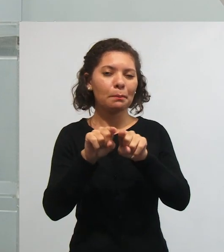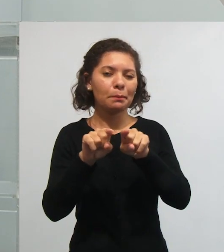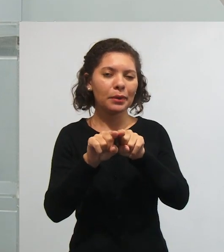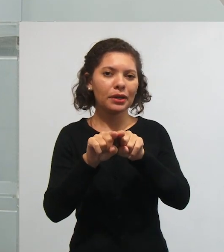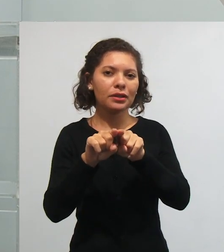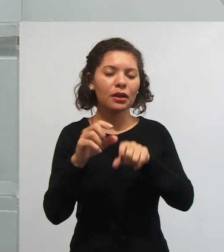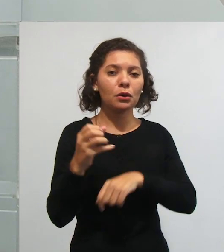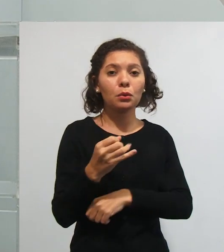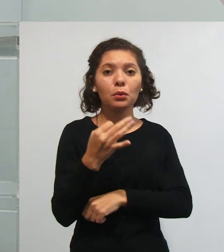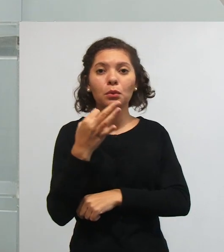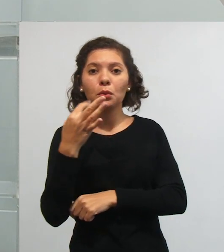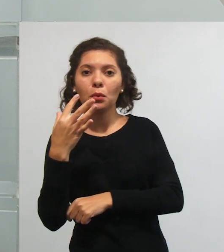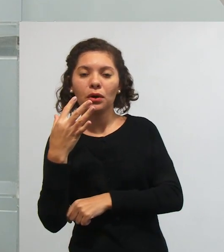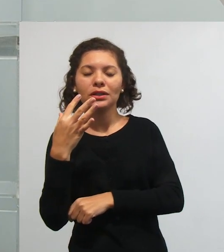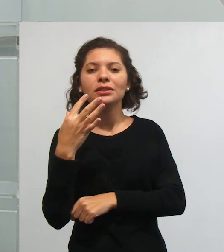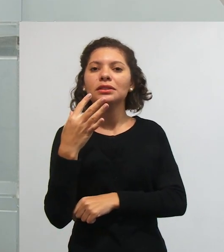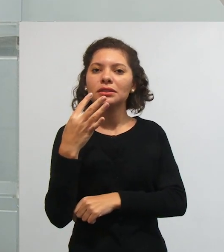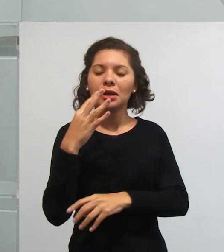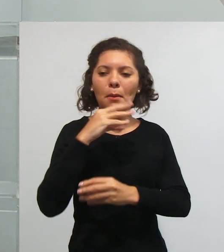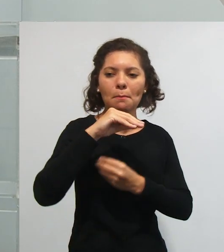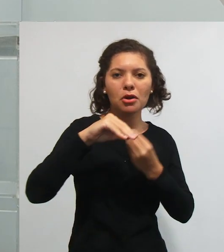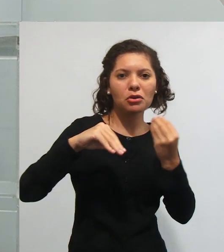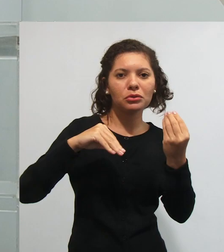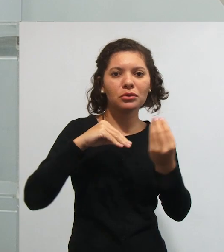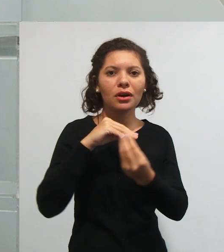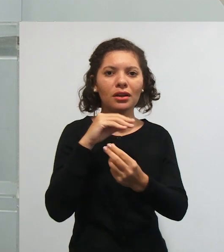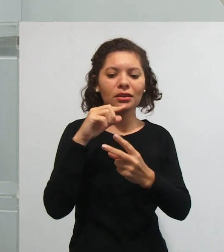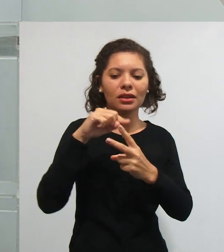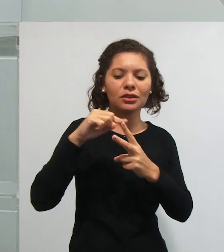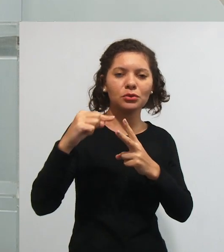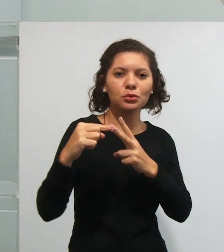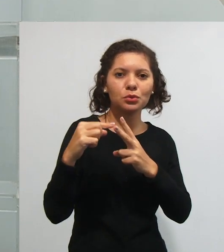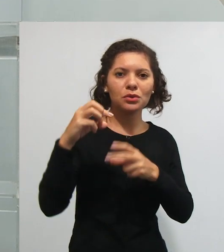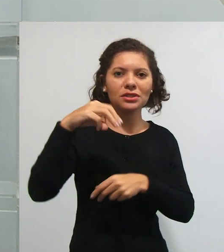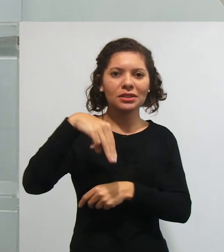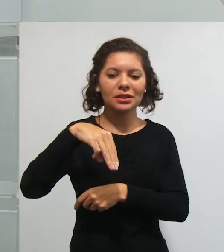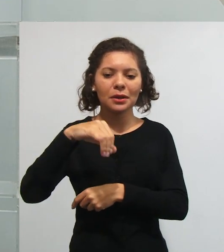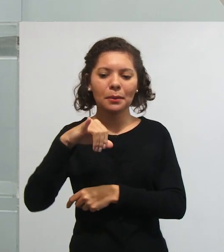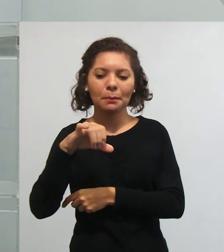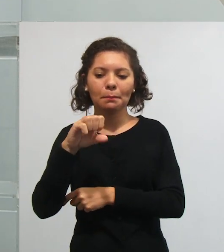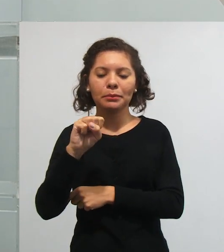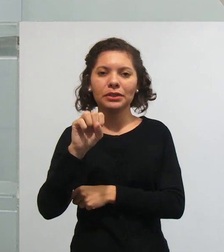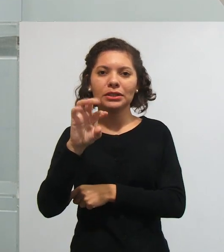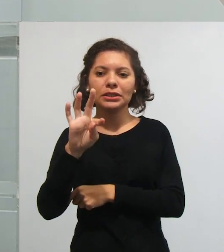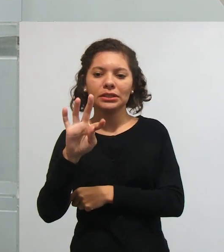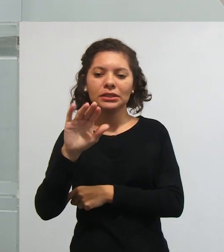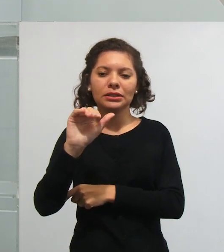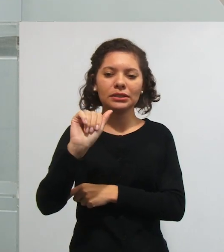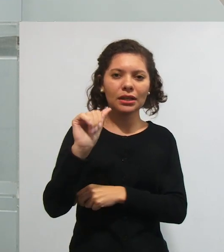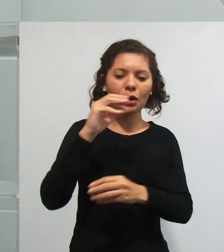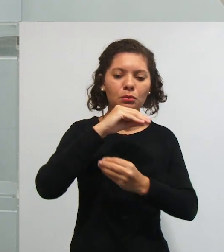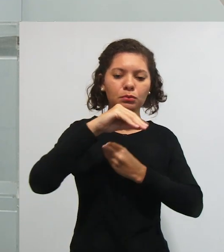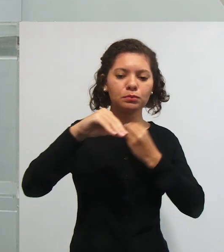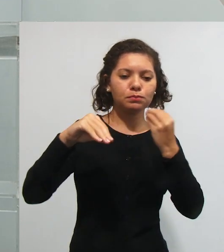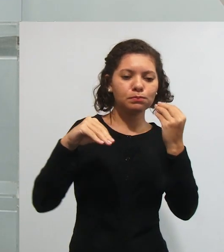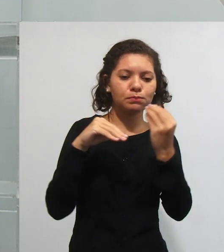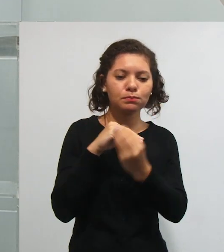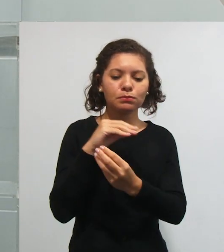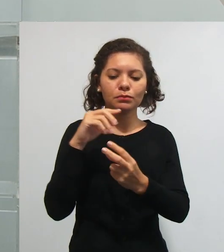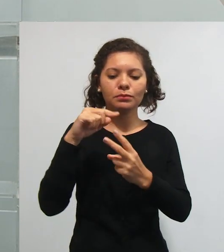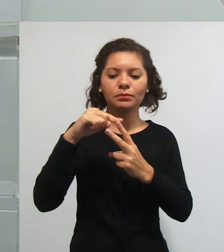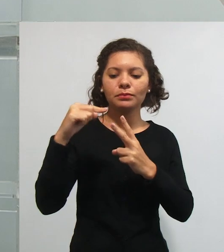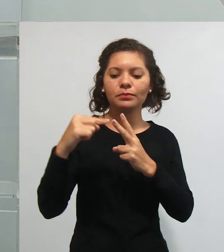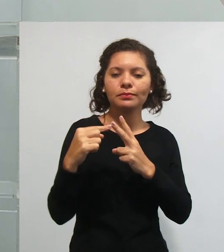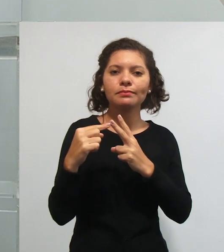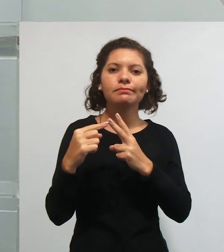Qualquer uma das três terminologias se aplicam. Geralmente é chamada de mista, quando envolve quantidade e qualidade. O João Mata, ele